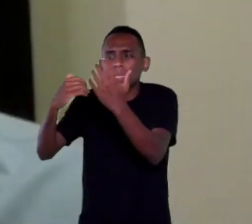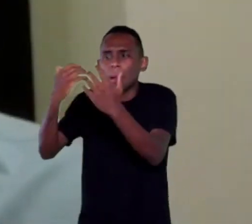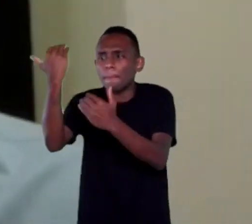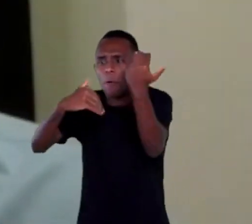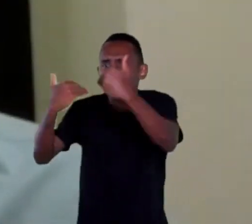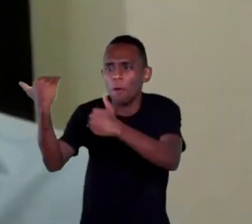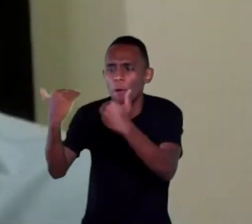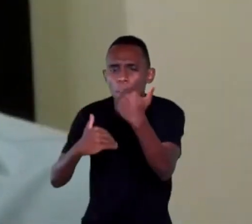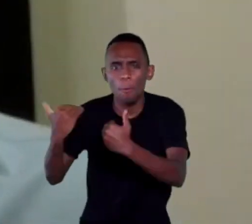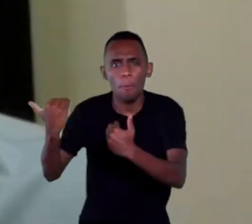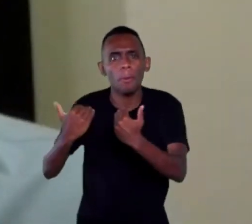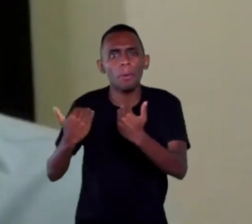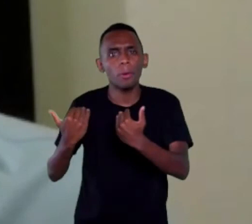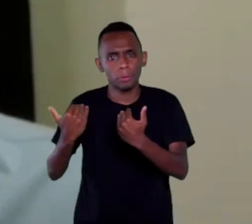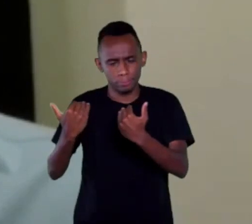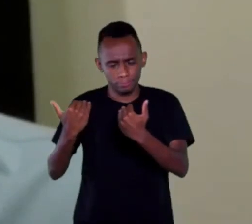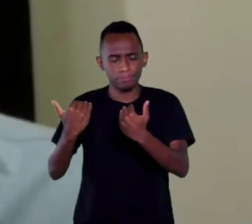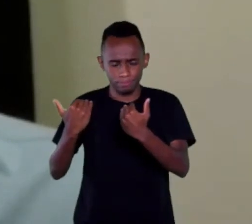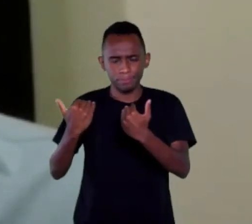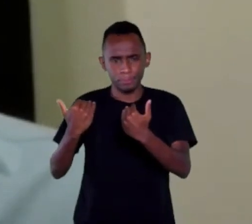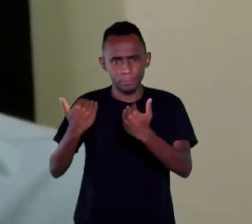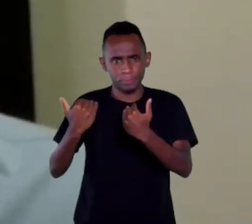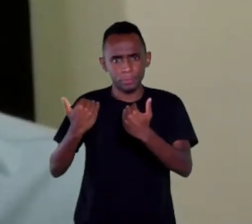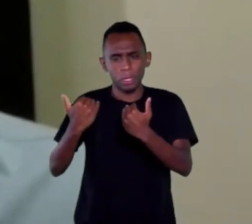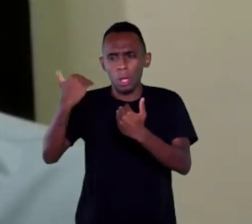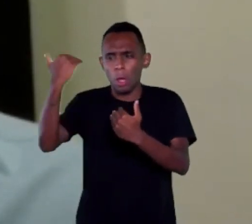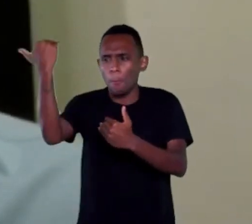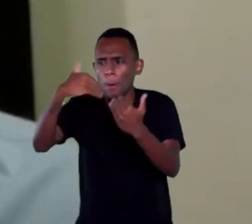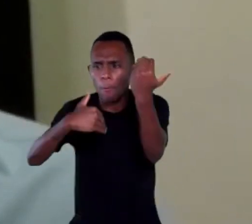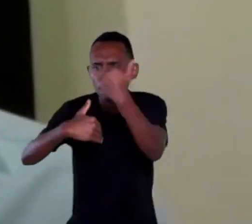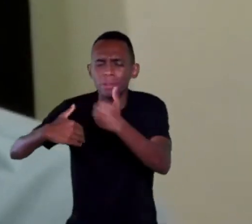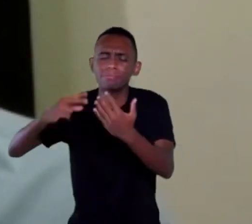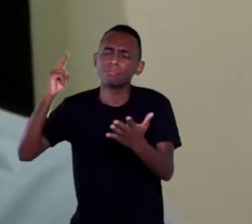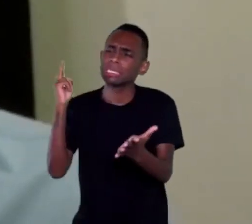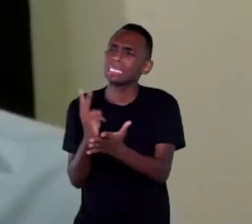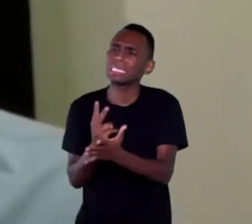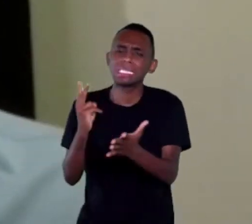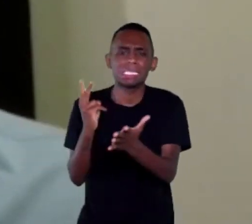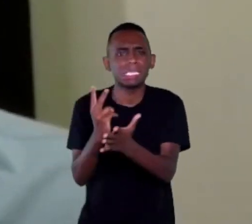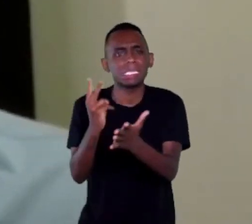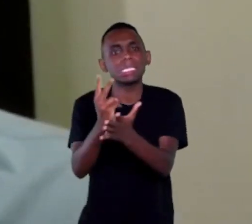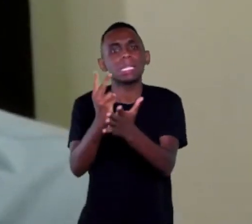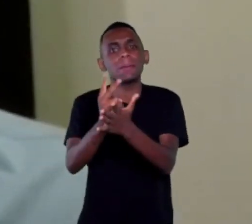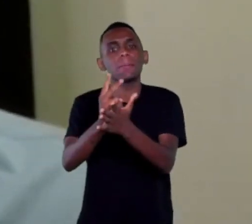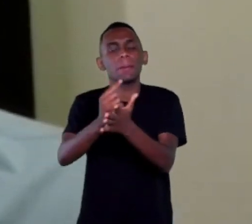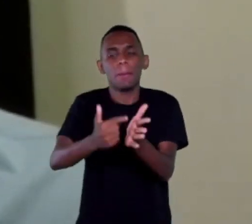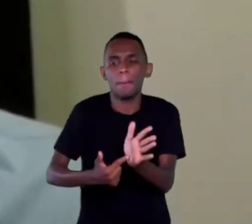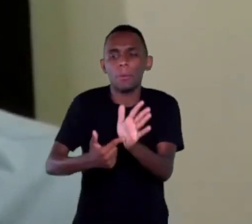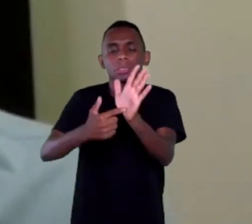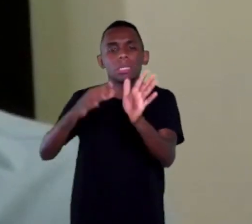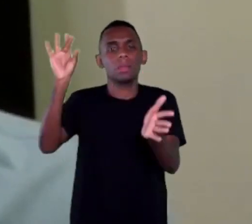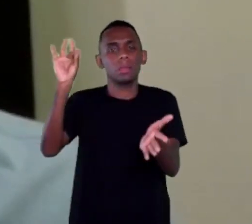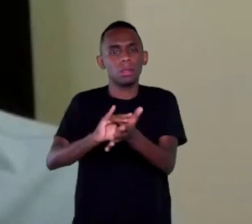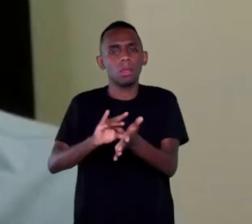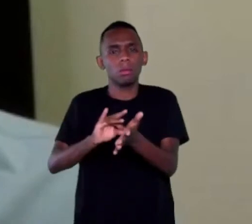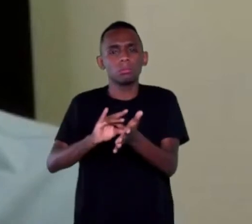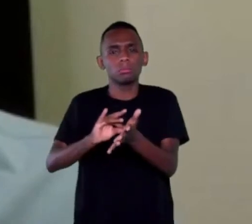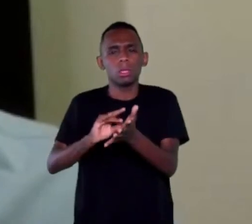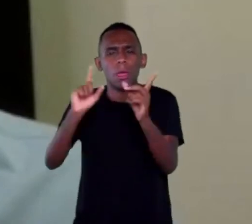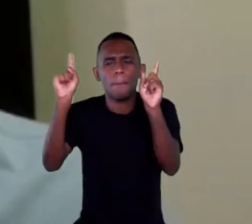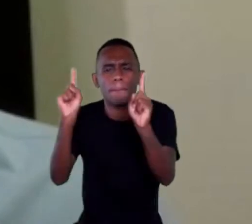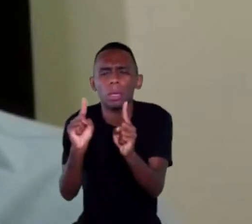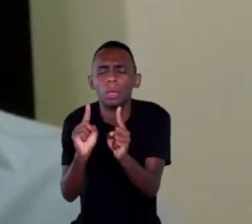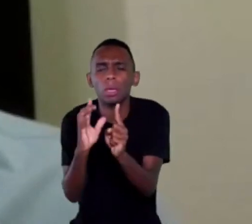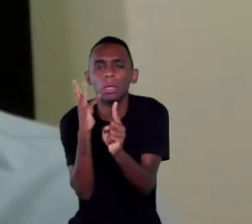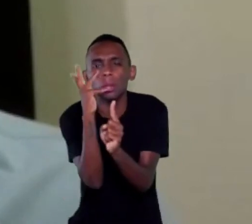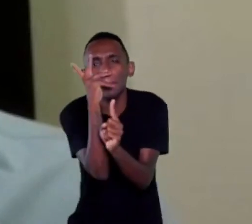são. O próprio bonsai é podado incessantemente para ser o que é. Pequeno e bonito, tão bonito